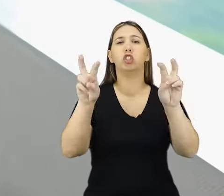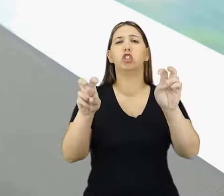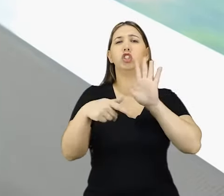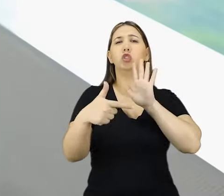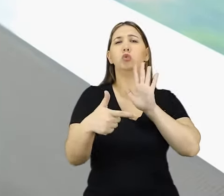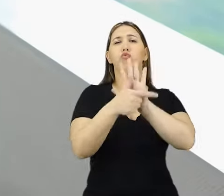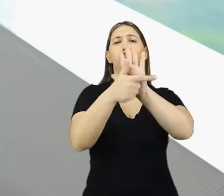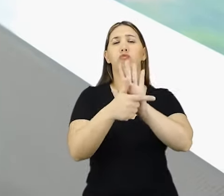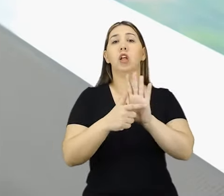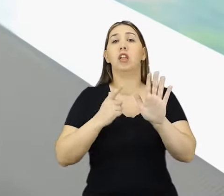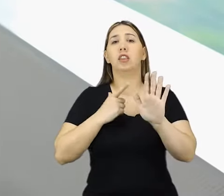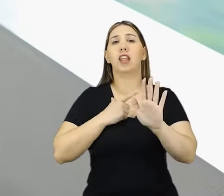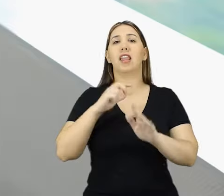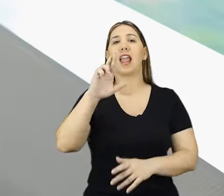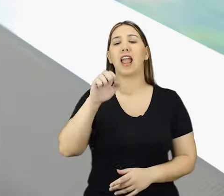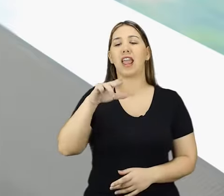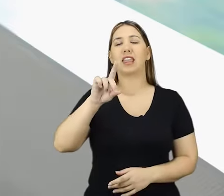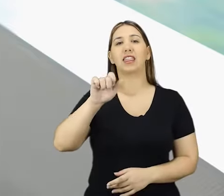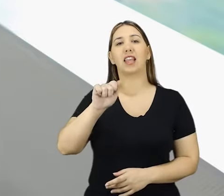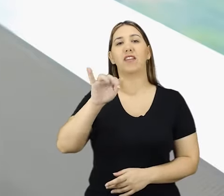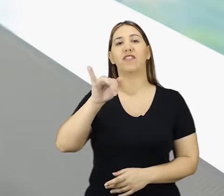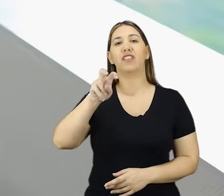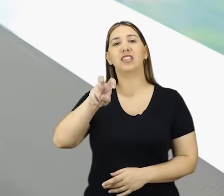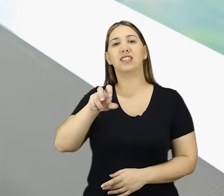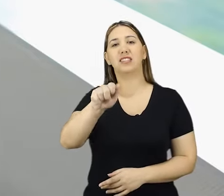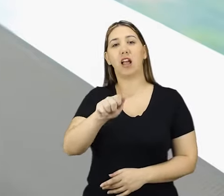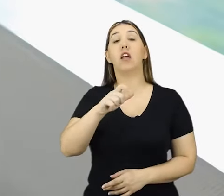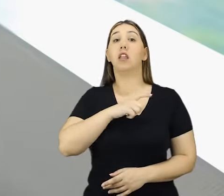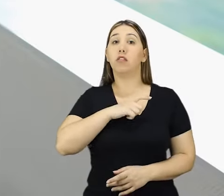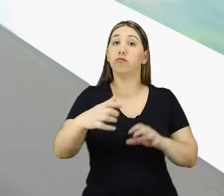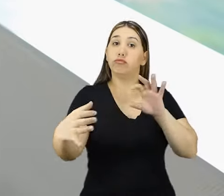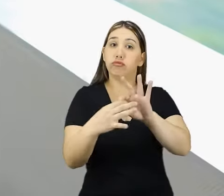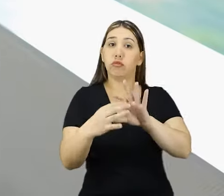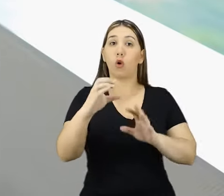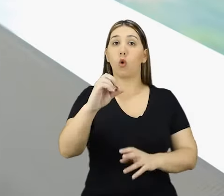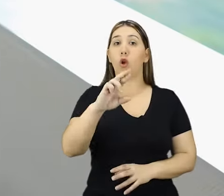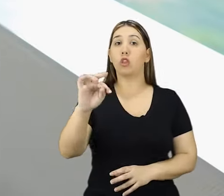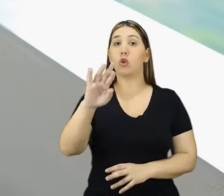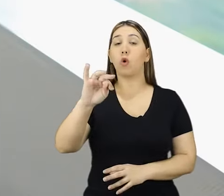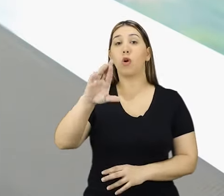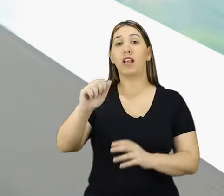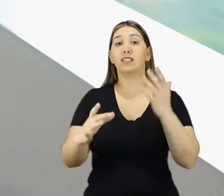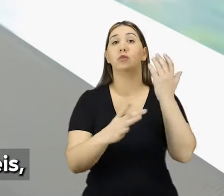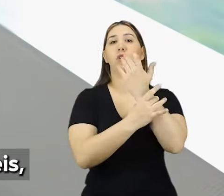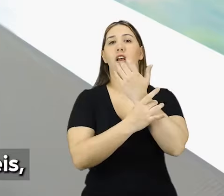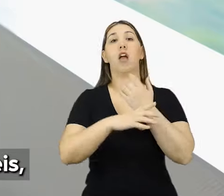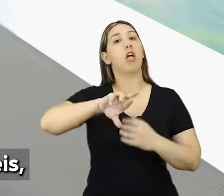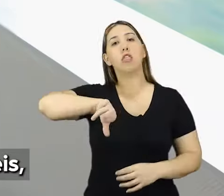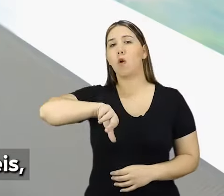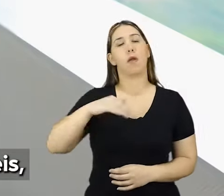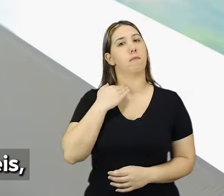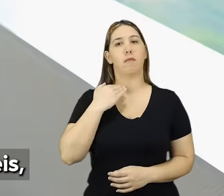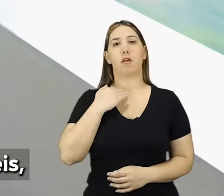fixa, eles são obrigatoriamente emitidos por uma companhia securitizadora, que é uma empresa não financeira e que ela